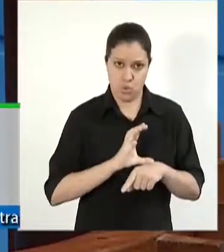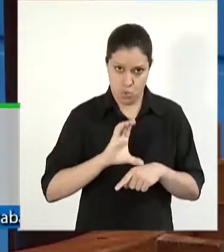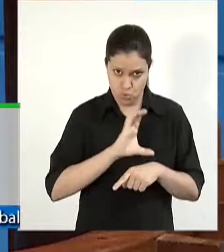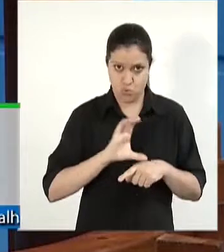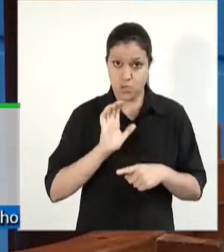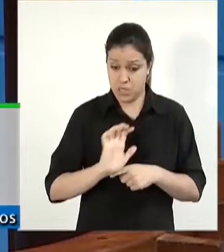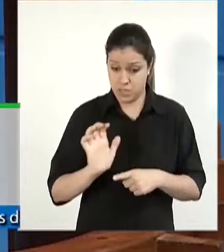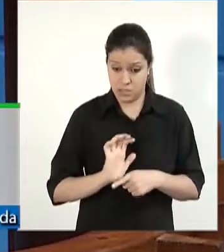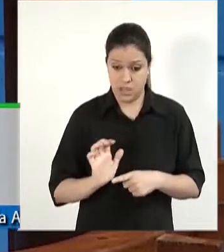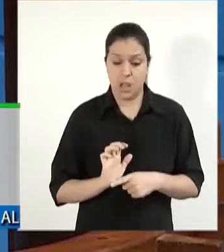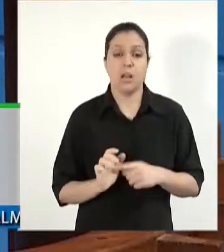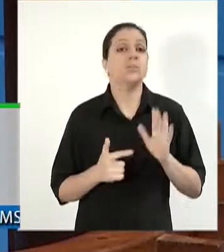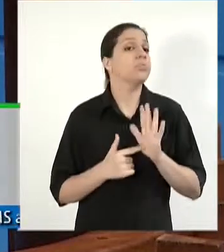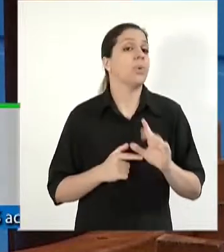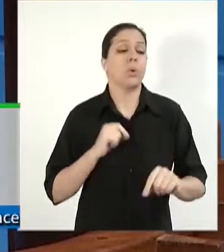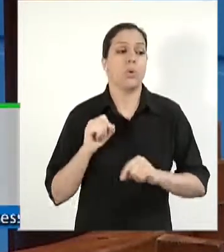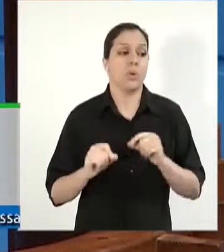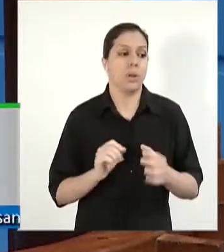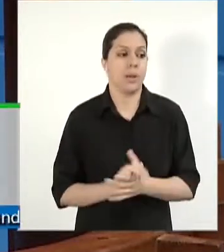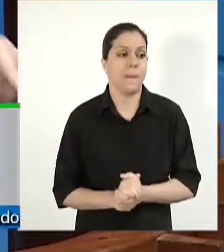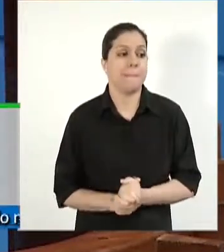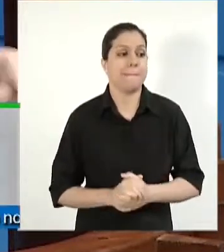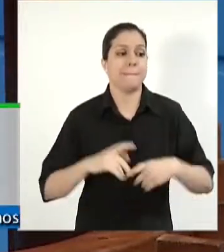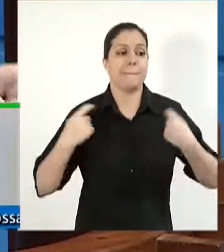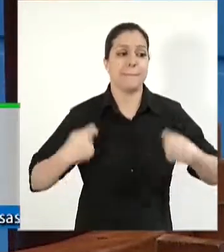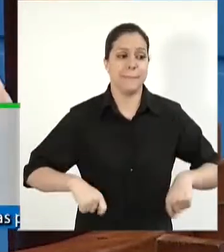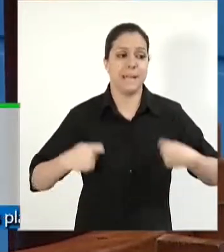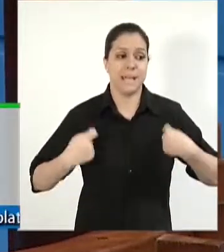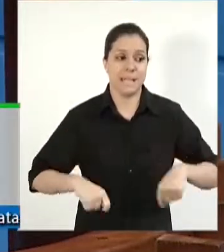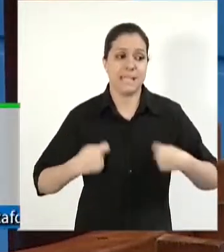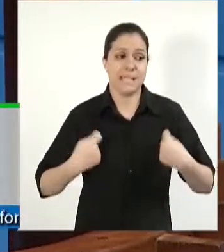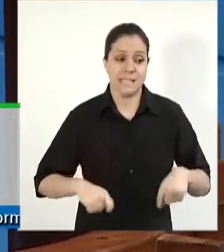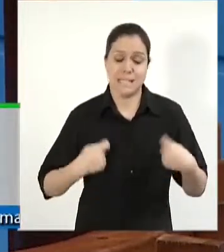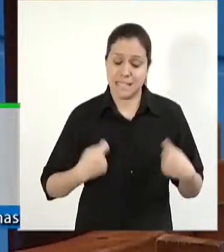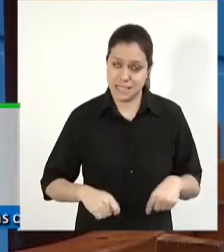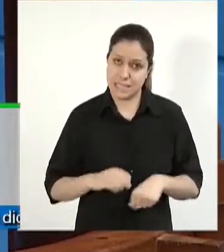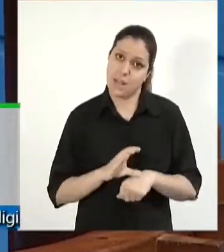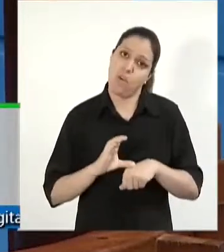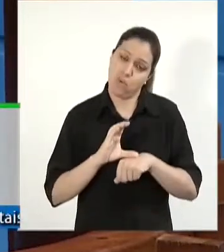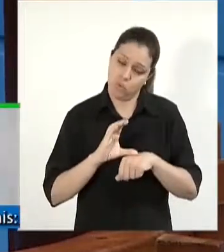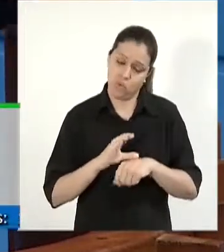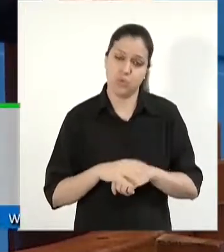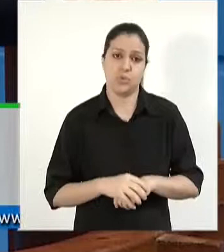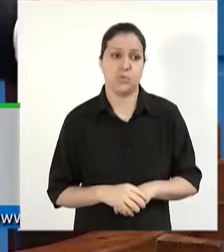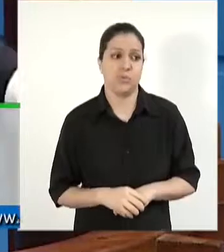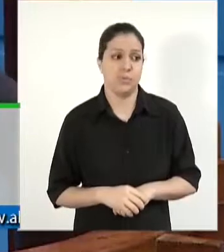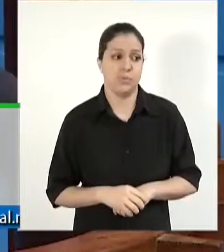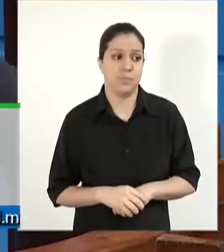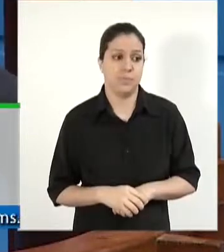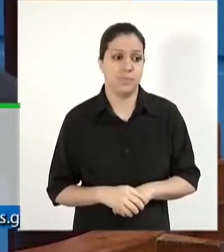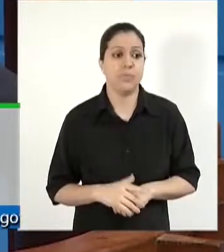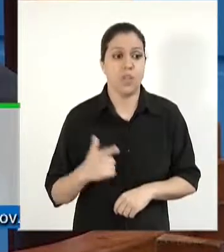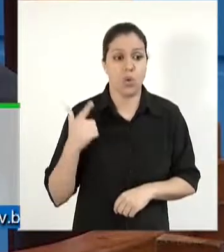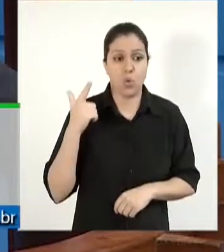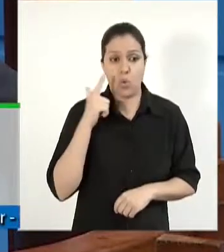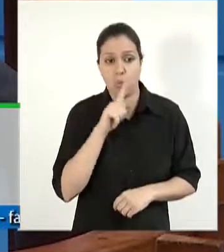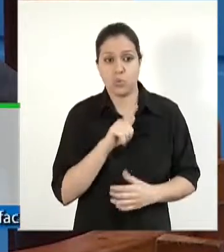Estadual estabelece que precisa de norma constitucional para assim